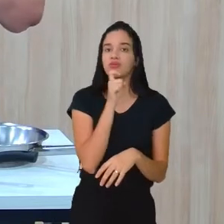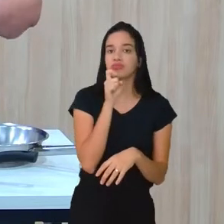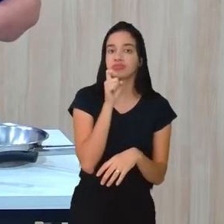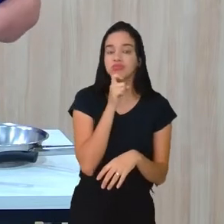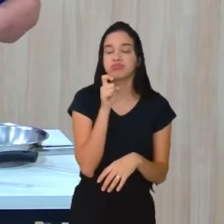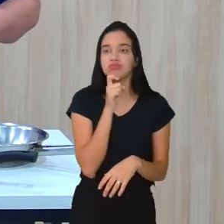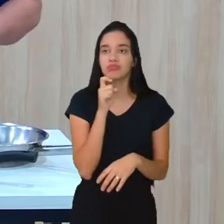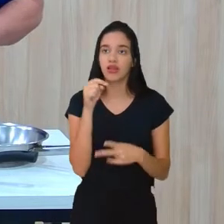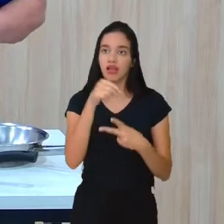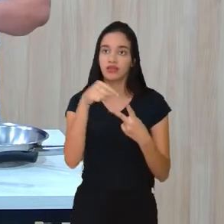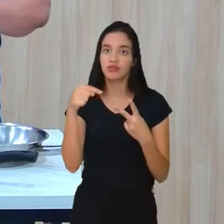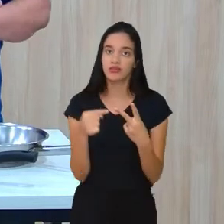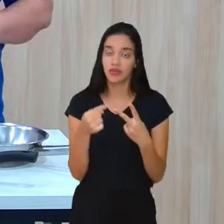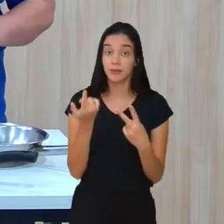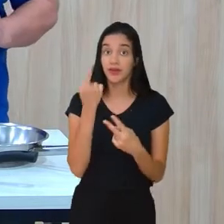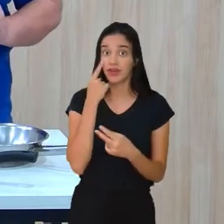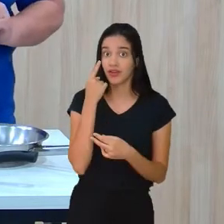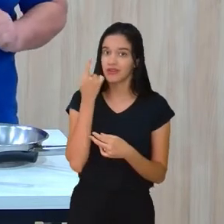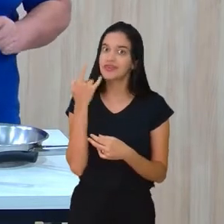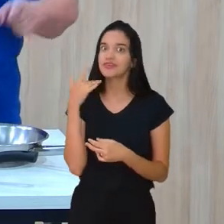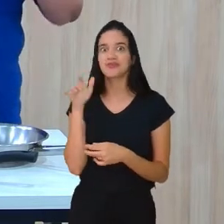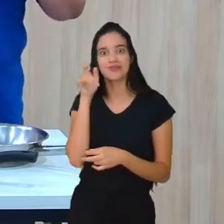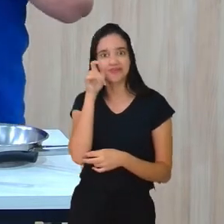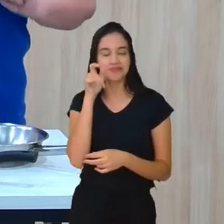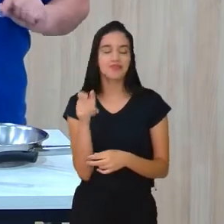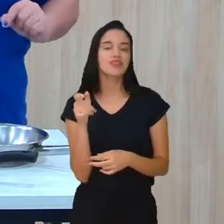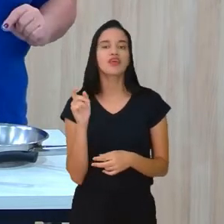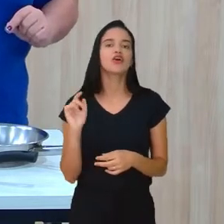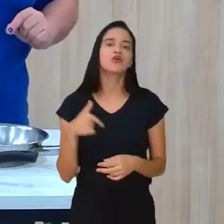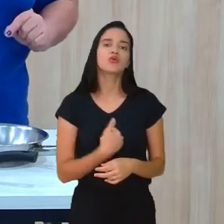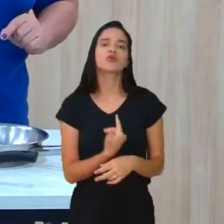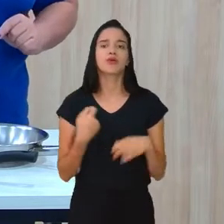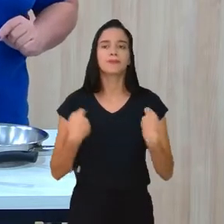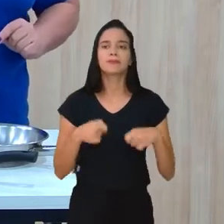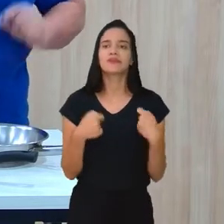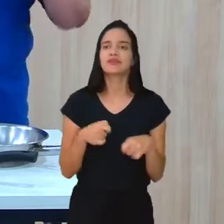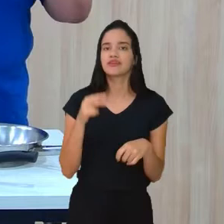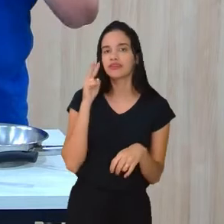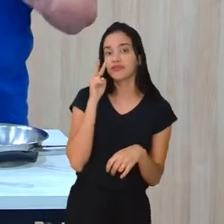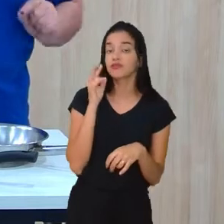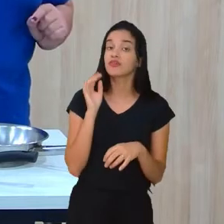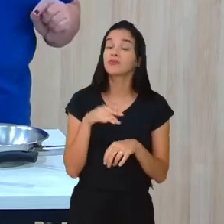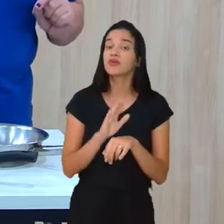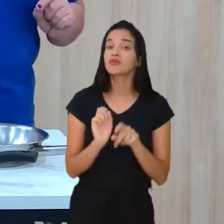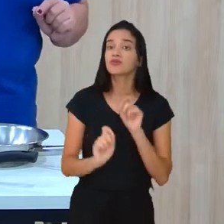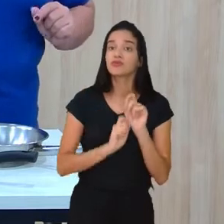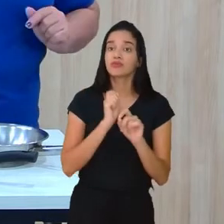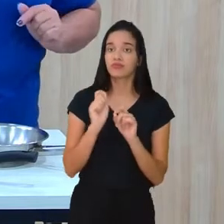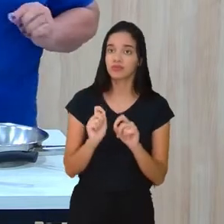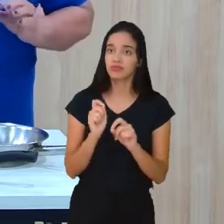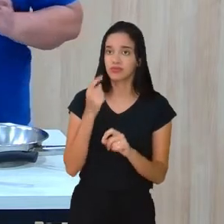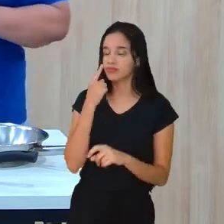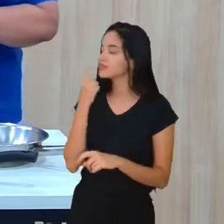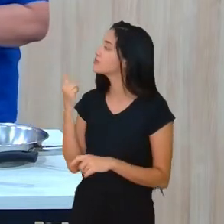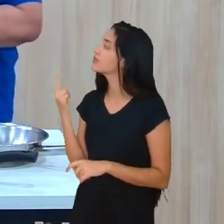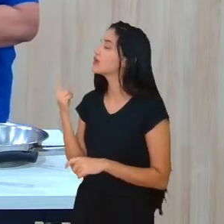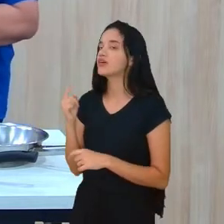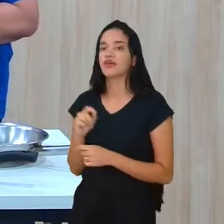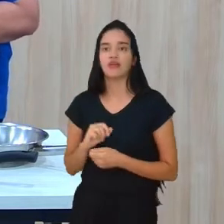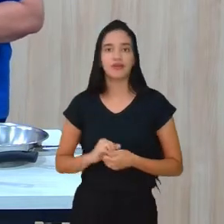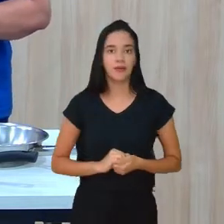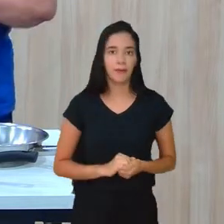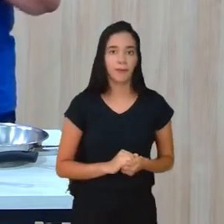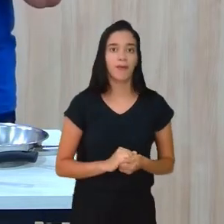a esses termos. Vejam que interessante. E o que é que a gente precisa rever mais? Mais um revendo. E aí a gente vai